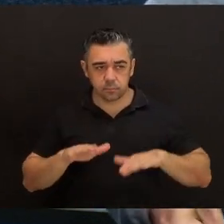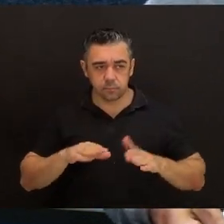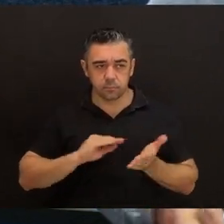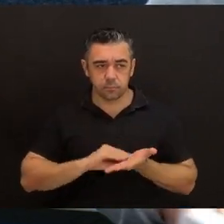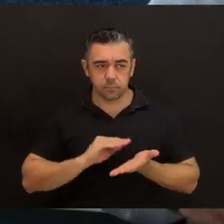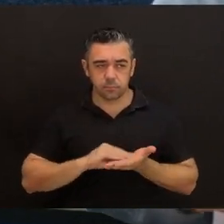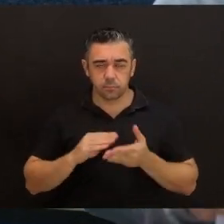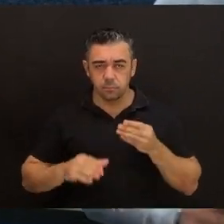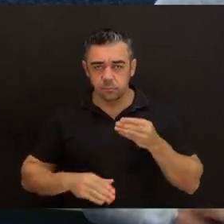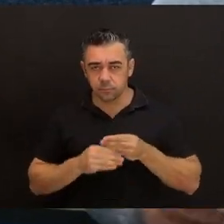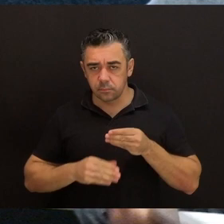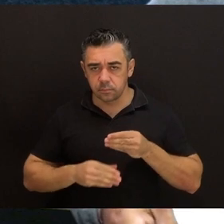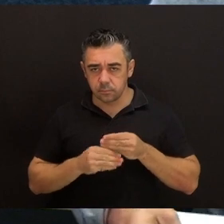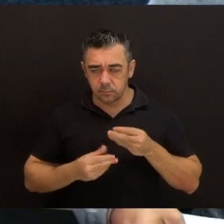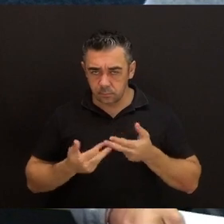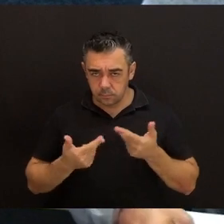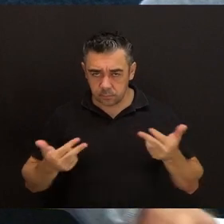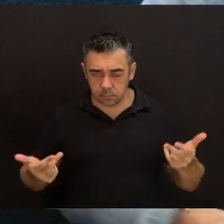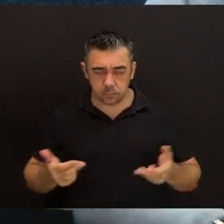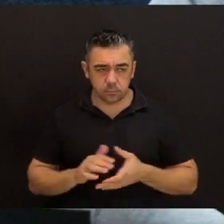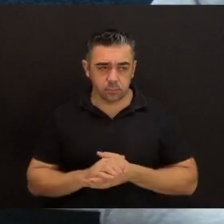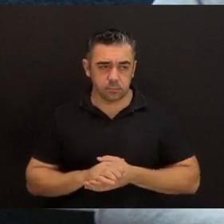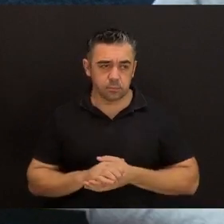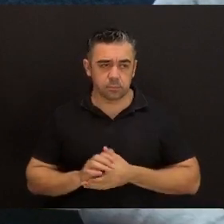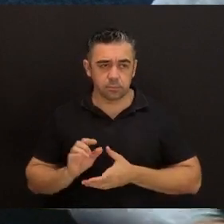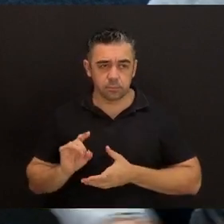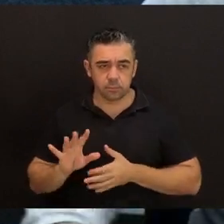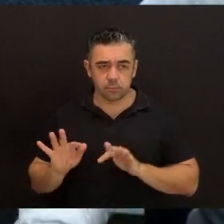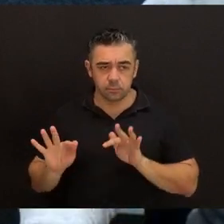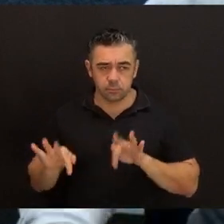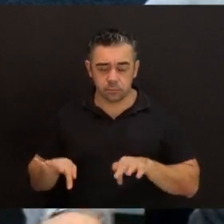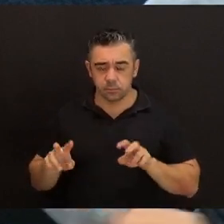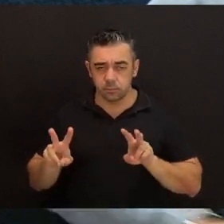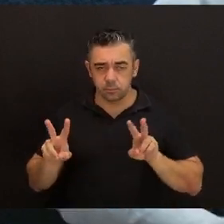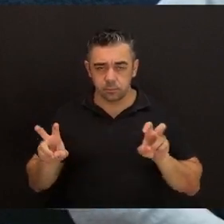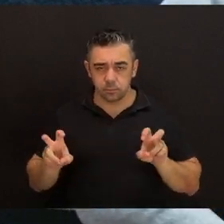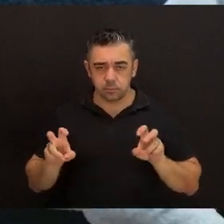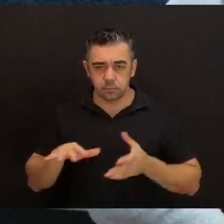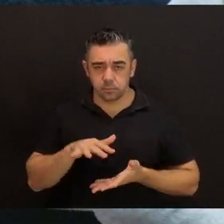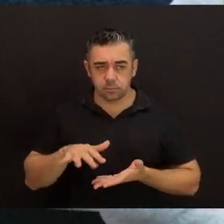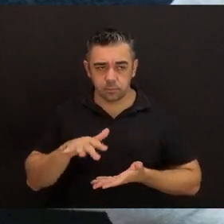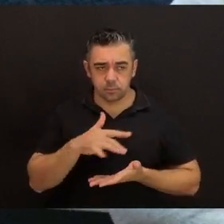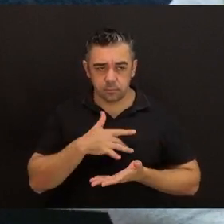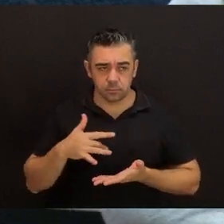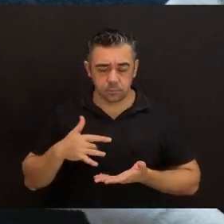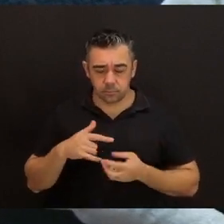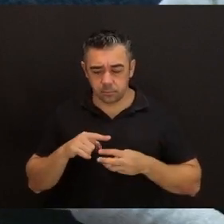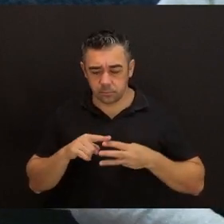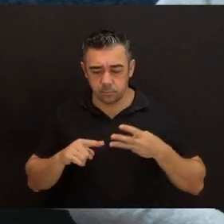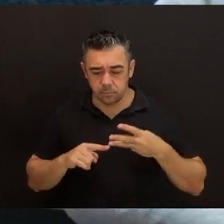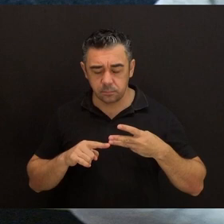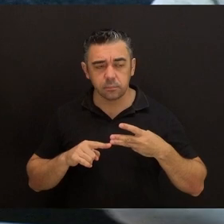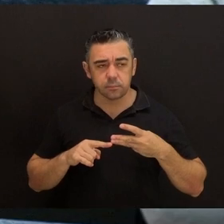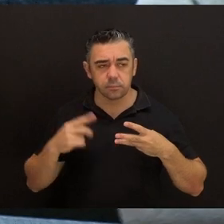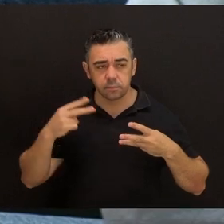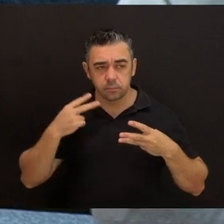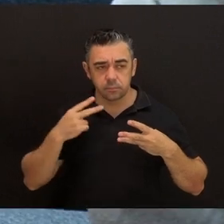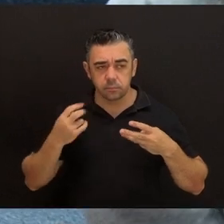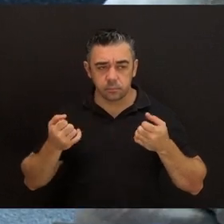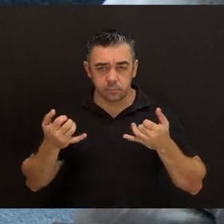complemento de algumas coisas né Só para fechar esse assunto da saúde do qual os três vereadores levantaram ali